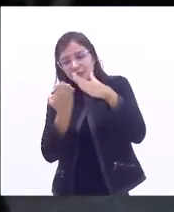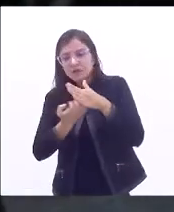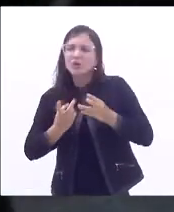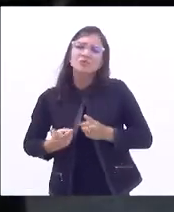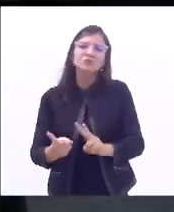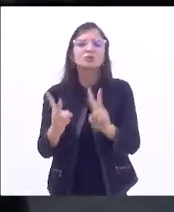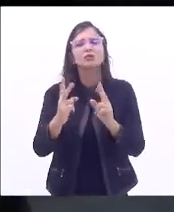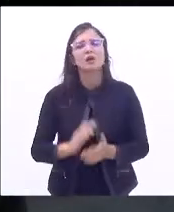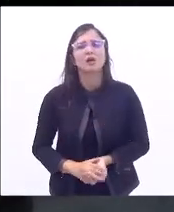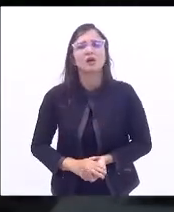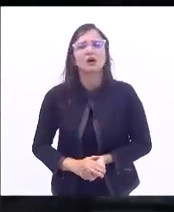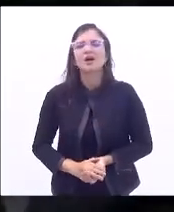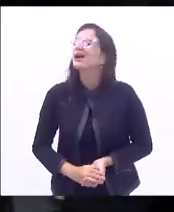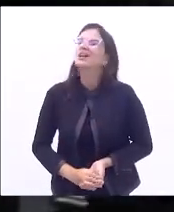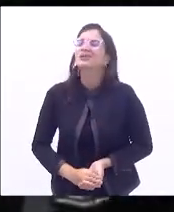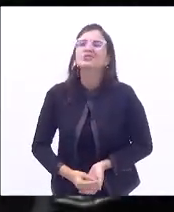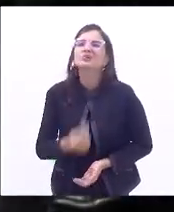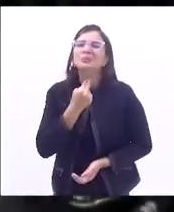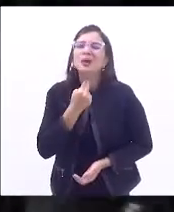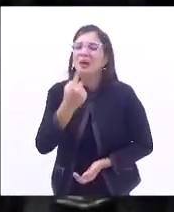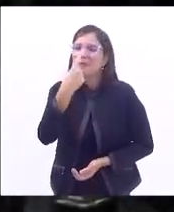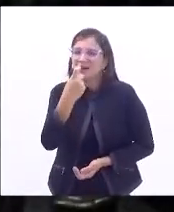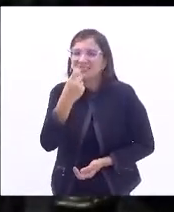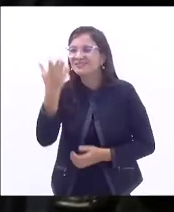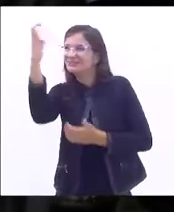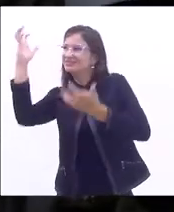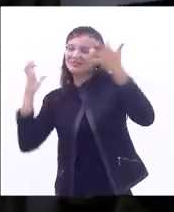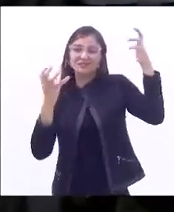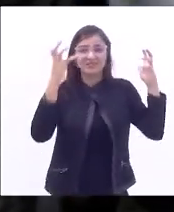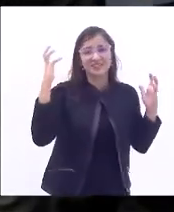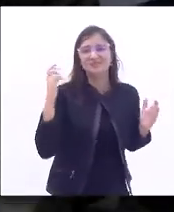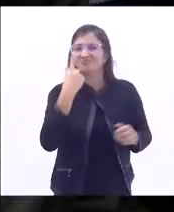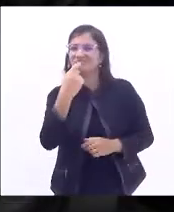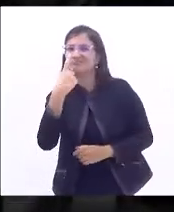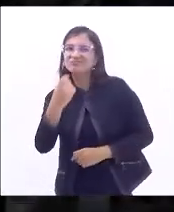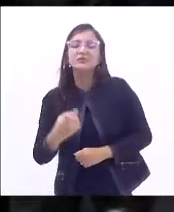pode poluir nem prejudicar a população, mas a empresa,